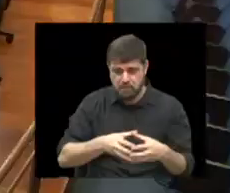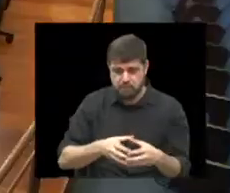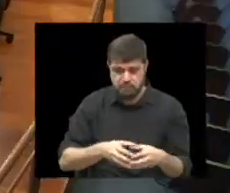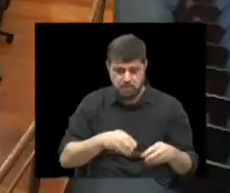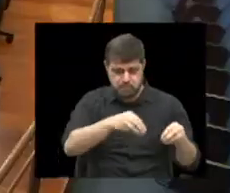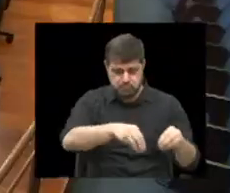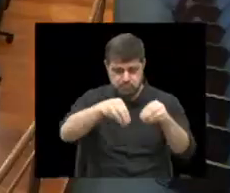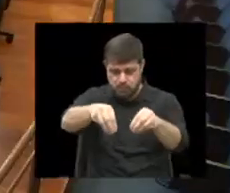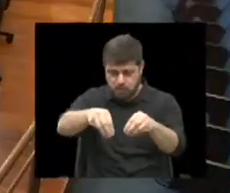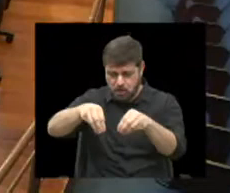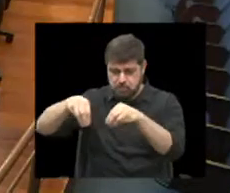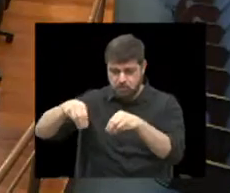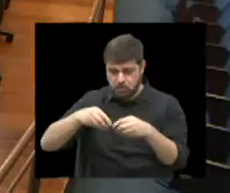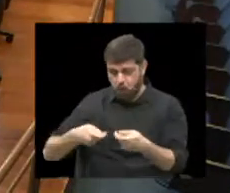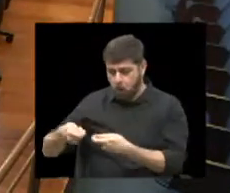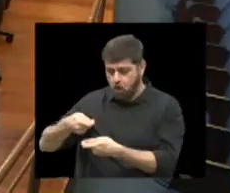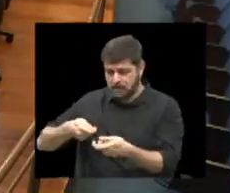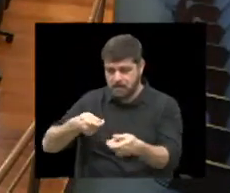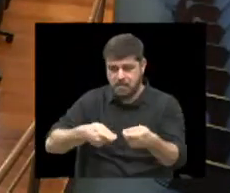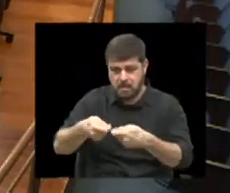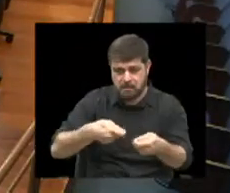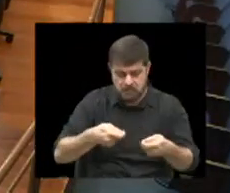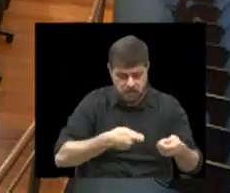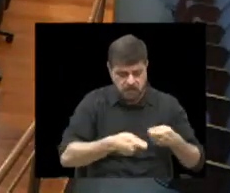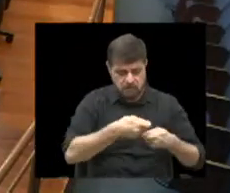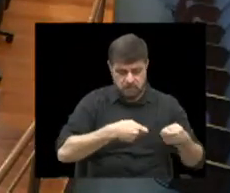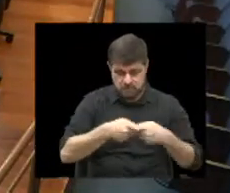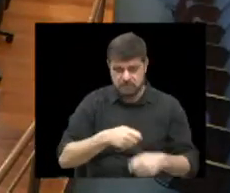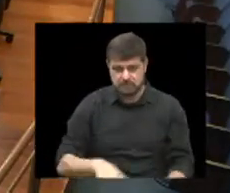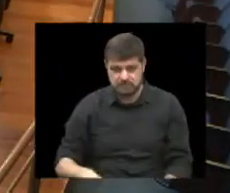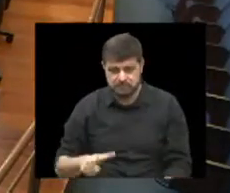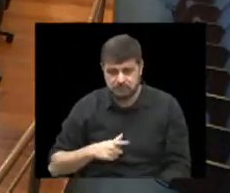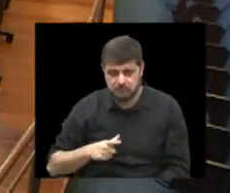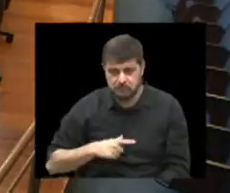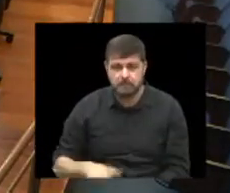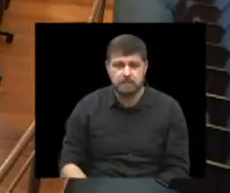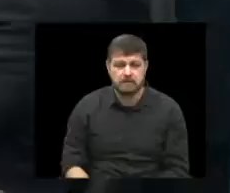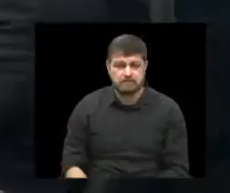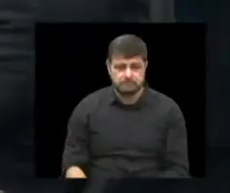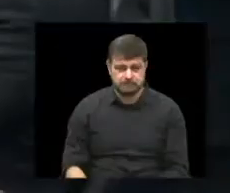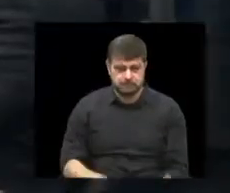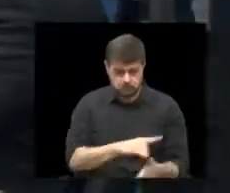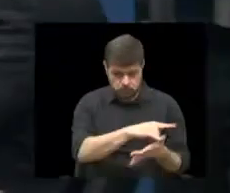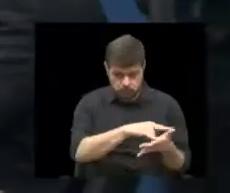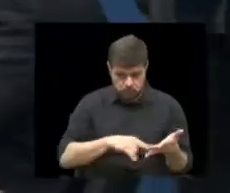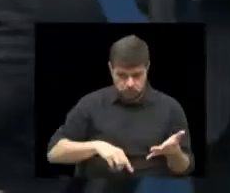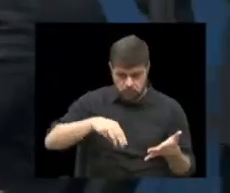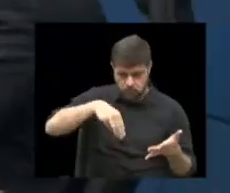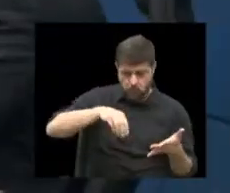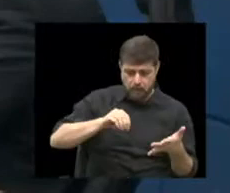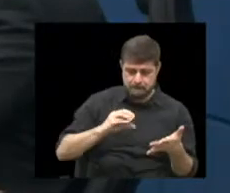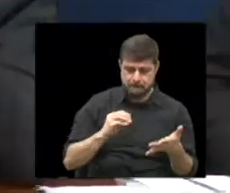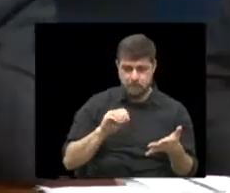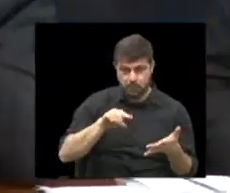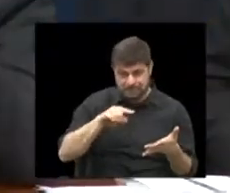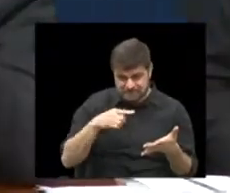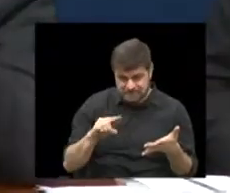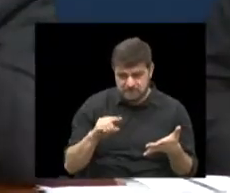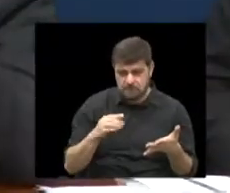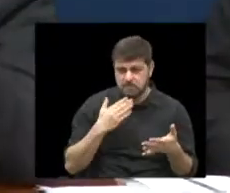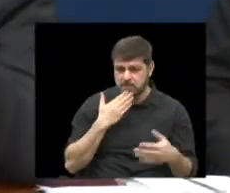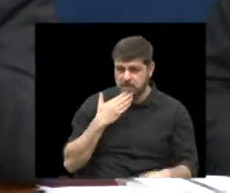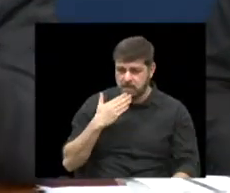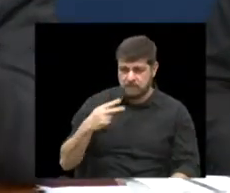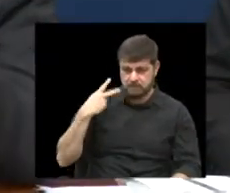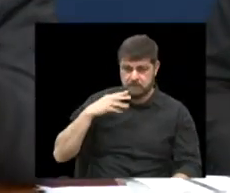Favoráveis permaneçam como estão. Aprovado. Existem moções e eu solicito o vereador Luiz Henrique Cirilo